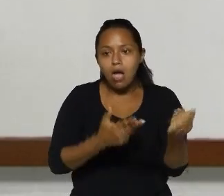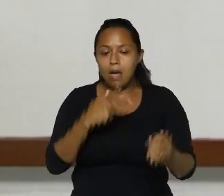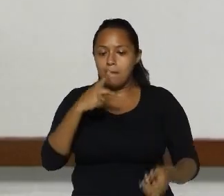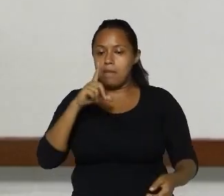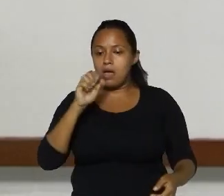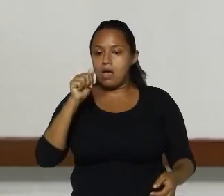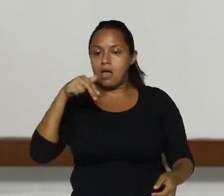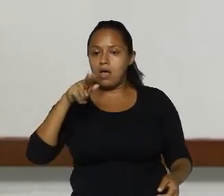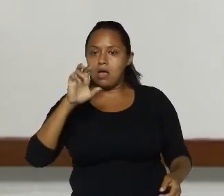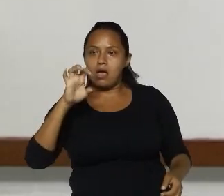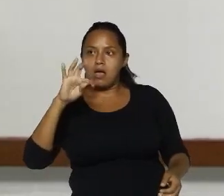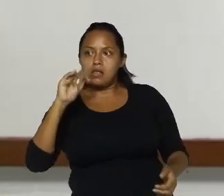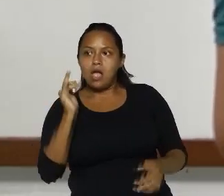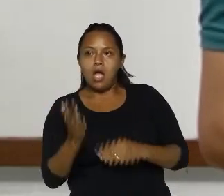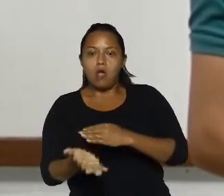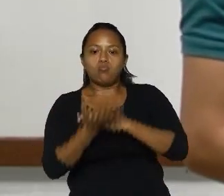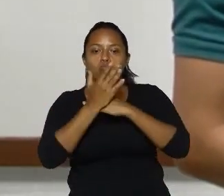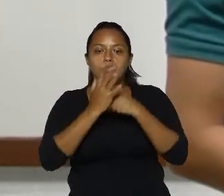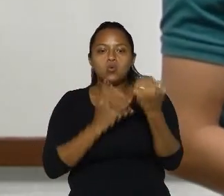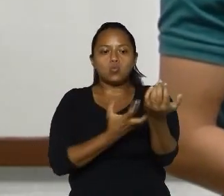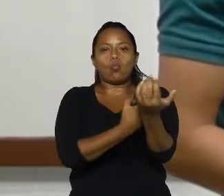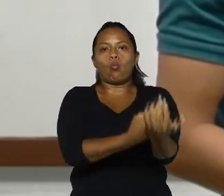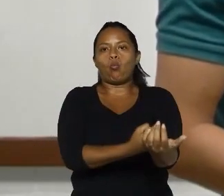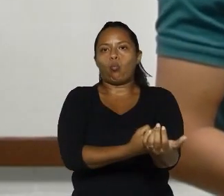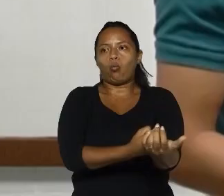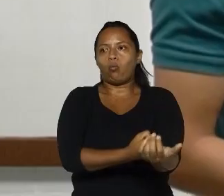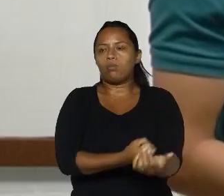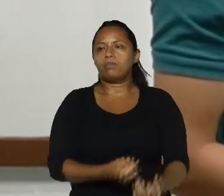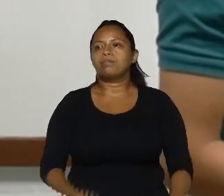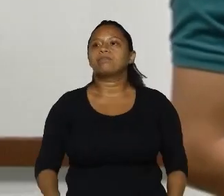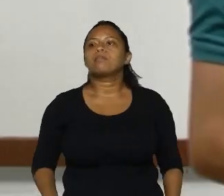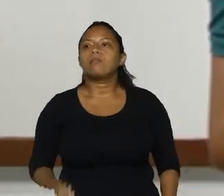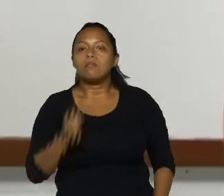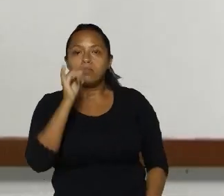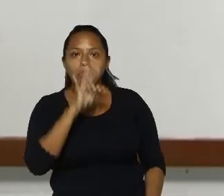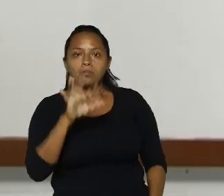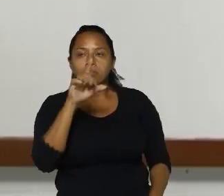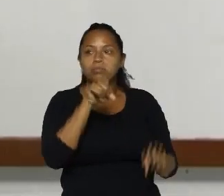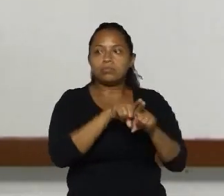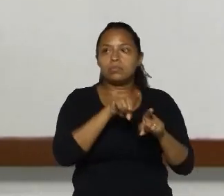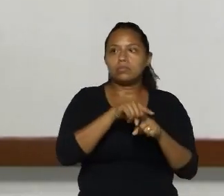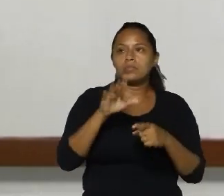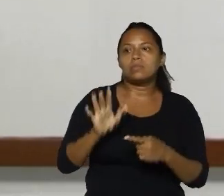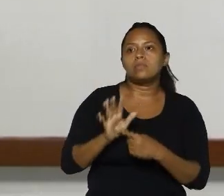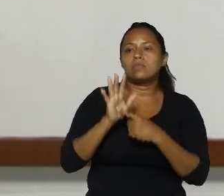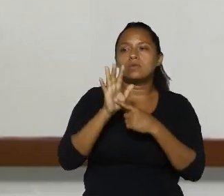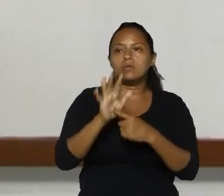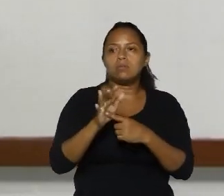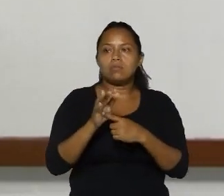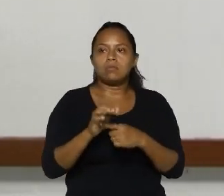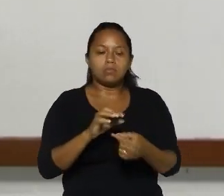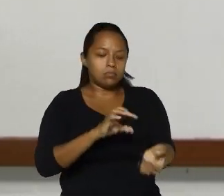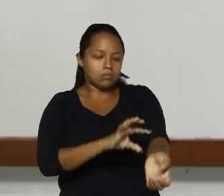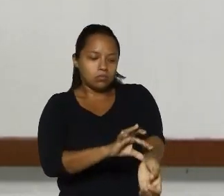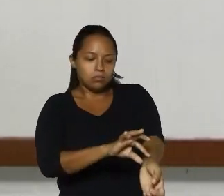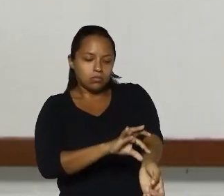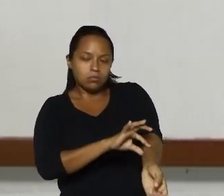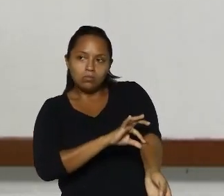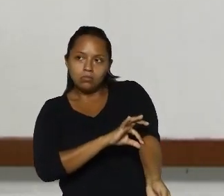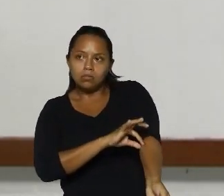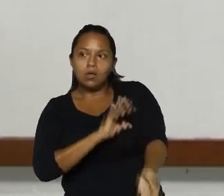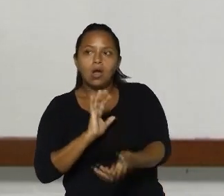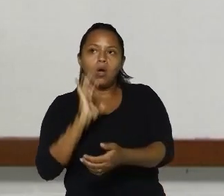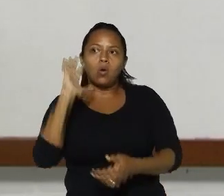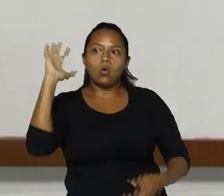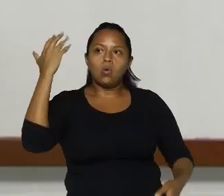o exemplo, né, dessas plaquetas. Essa outra imagem mostra um vaso sanguíneo. Nesse vaso